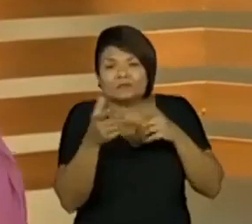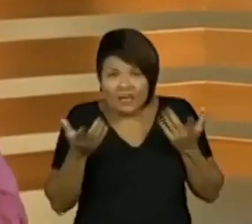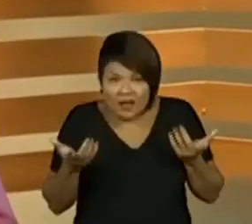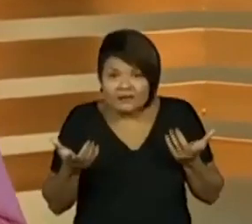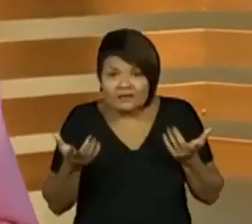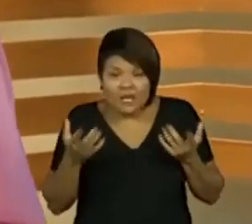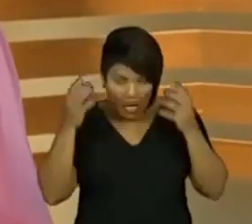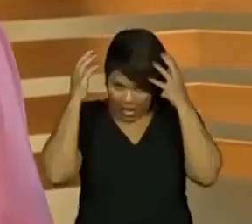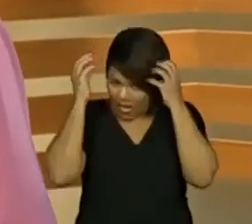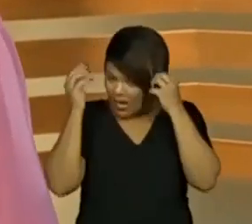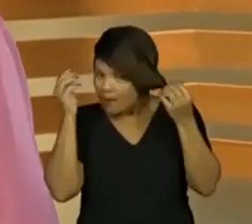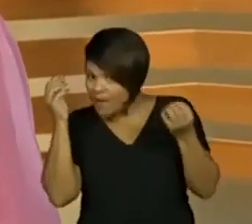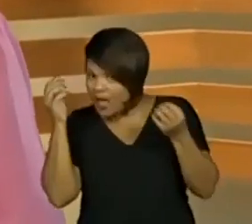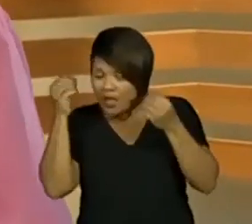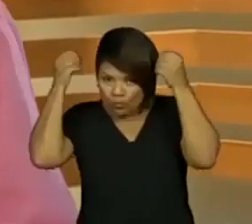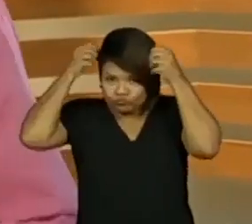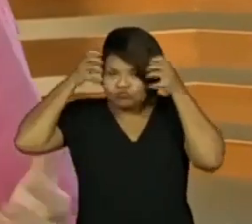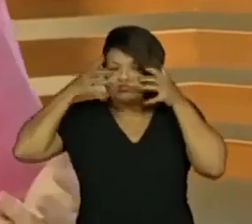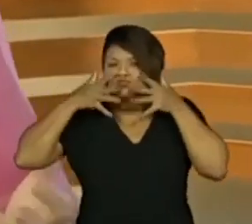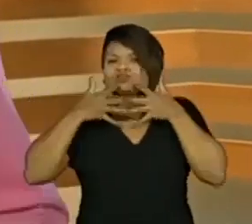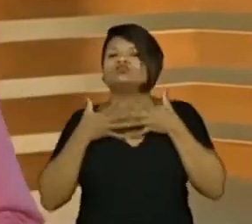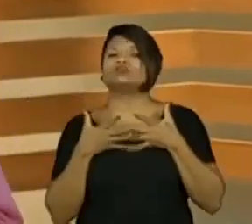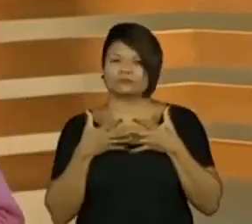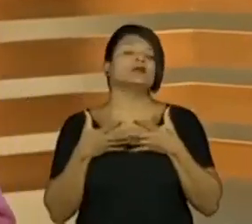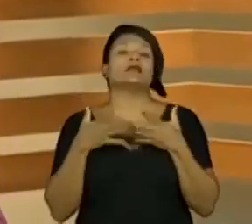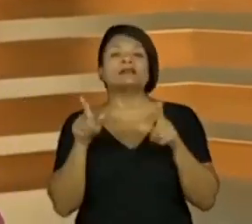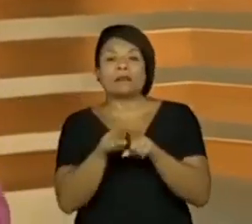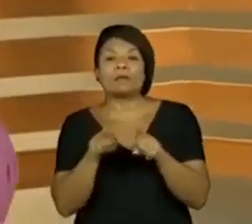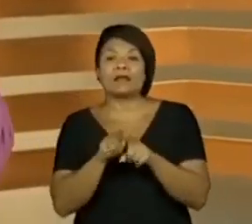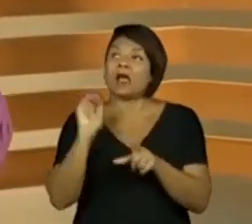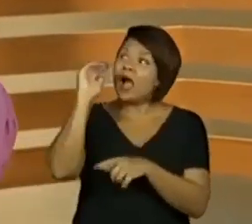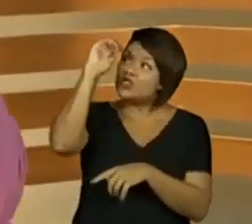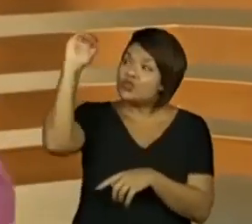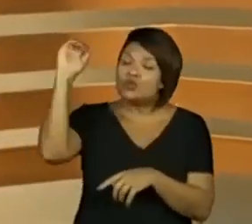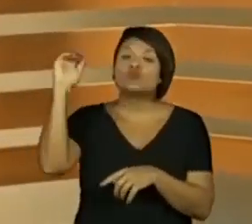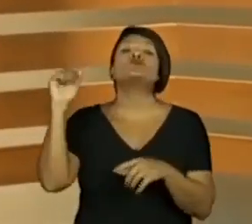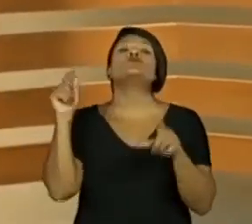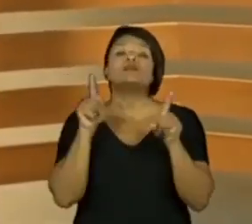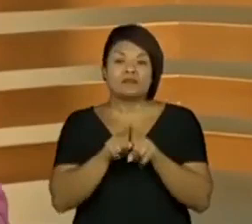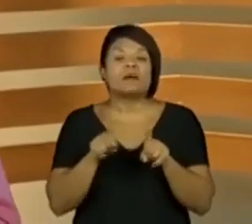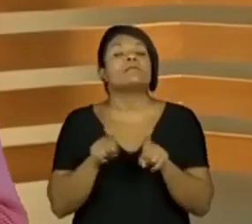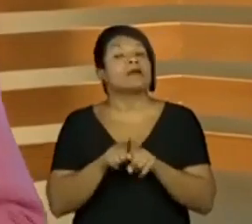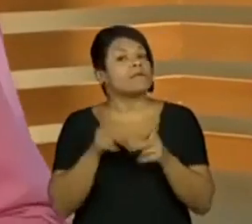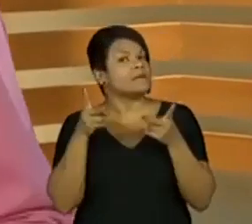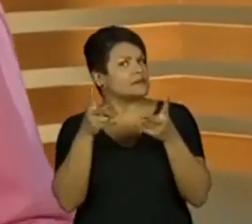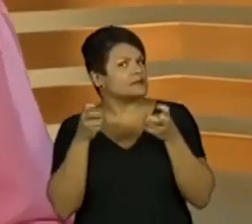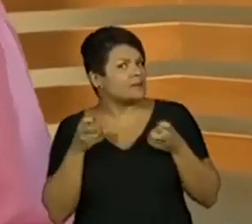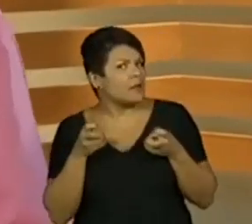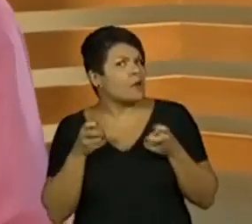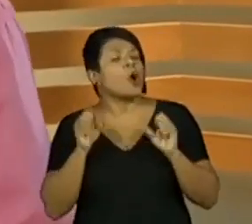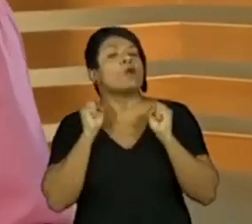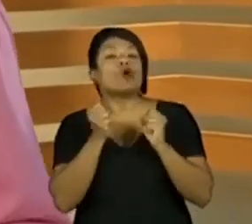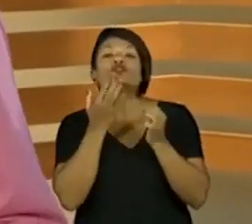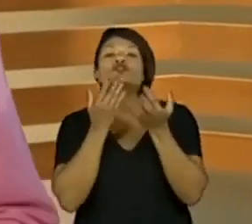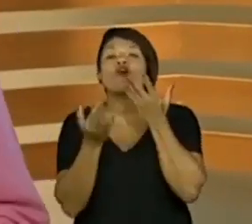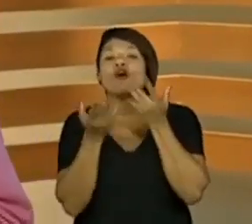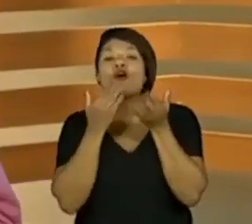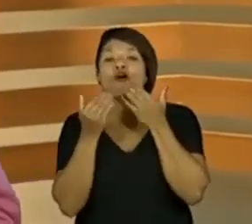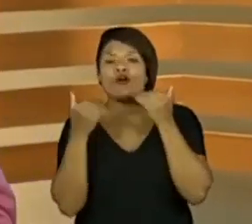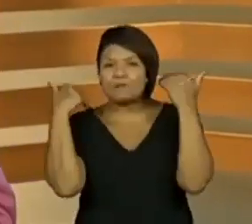cabelos, eles também crescem. E os adultos já perceberam que os cabelos podem mudar de cor,